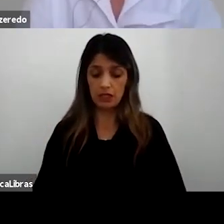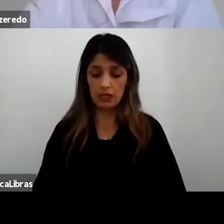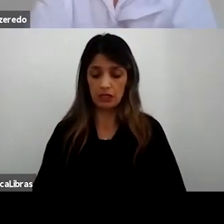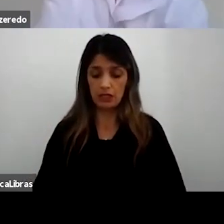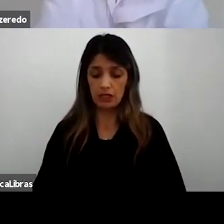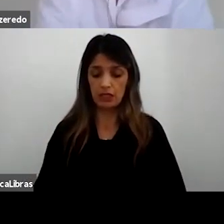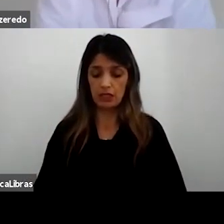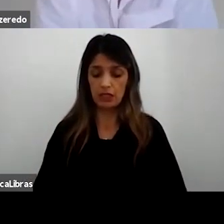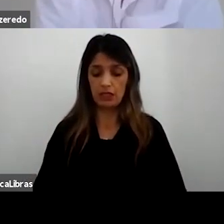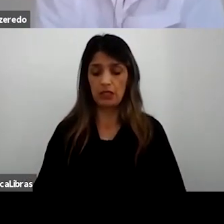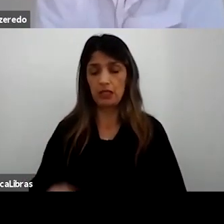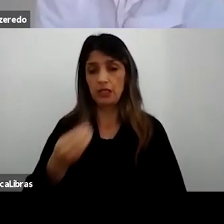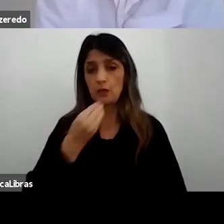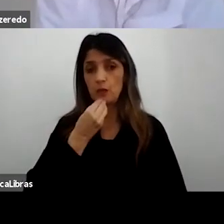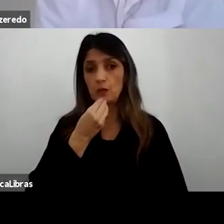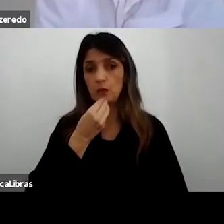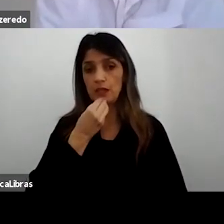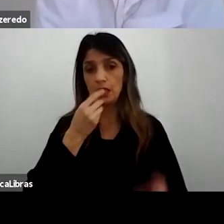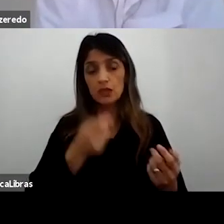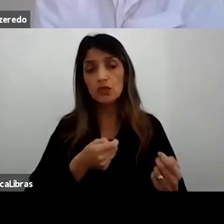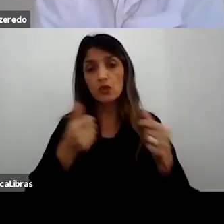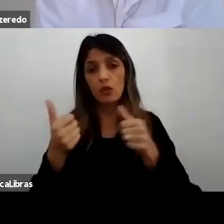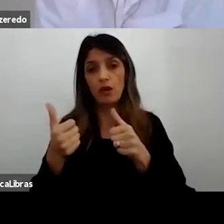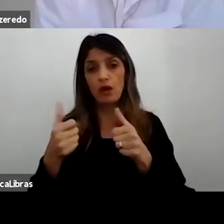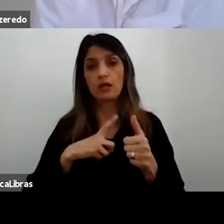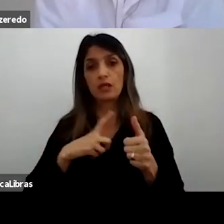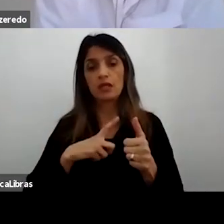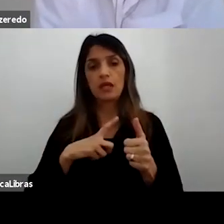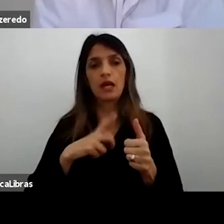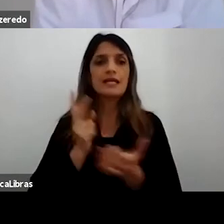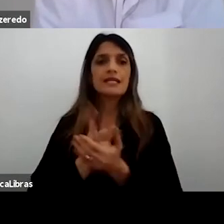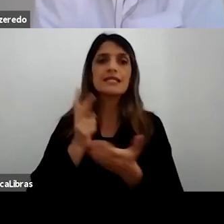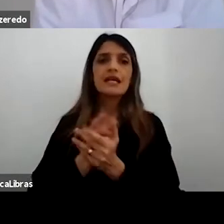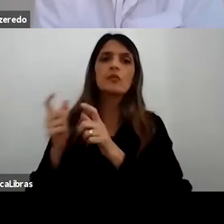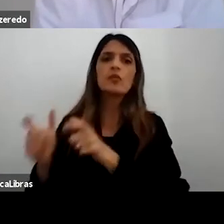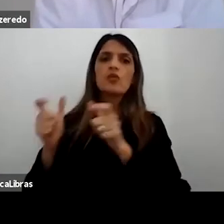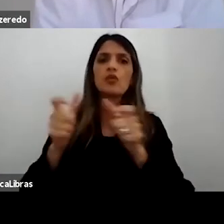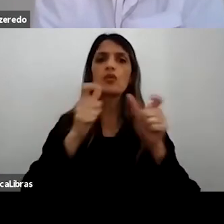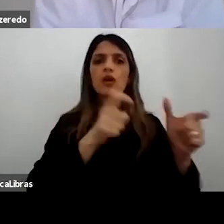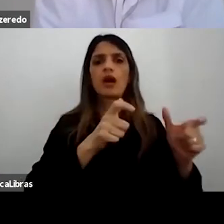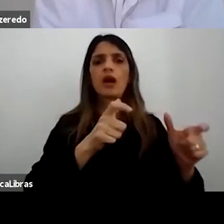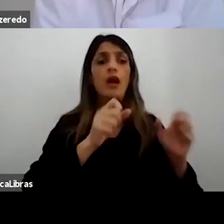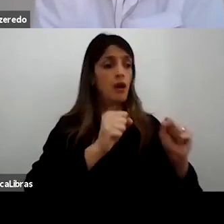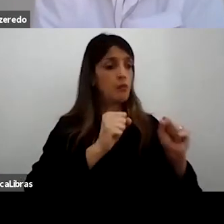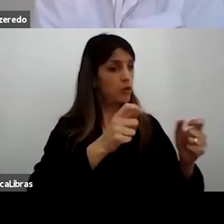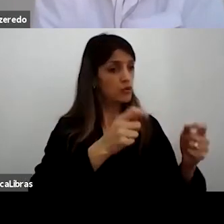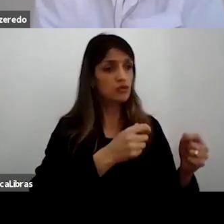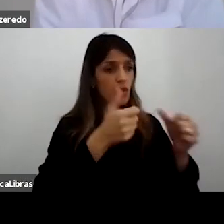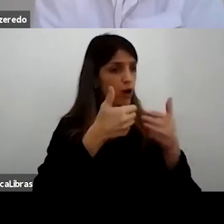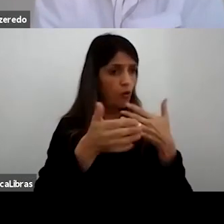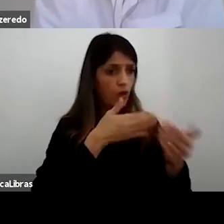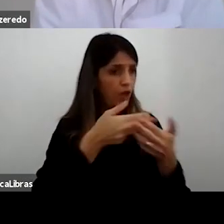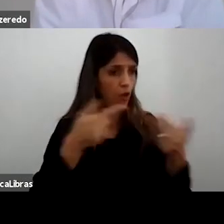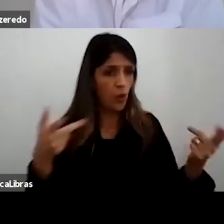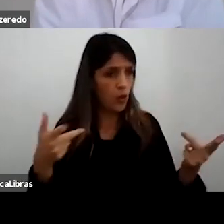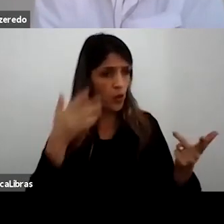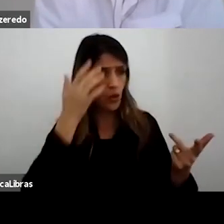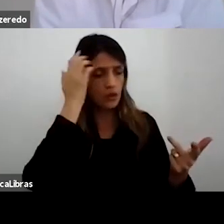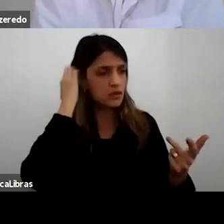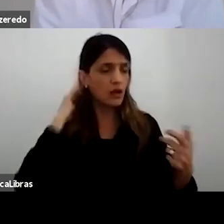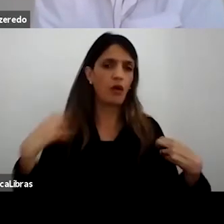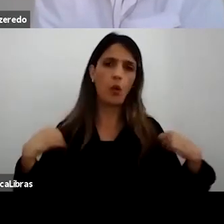de oportunidades de doar. Então, que tivesse todo lugar alguma coisa. Então, eu posso doar, que seja qualquer coisa, eu posso doar